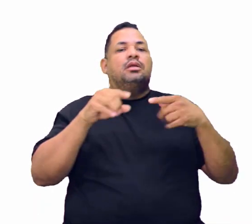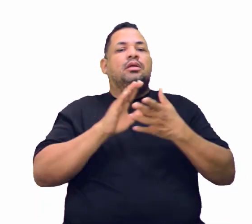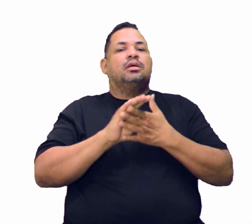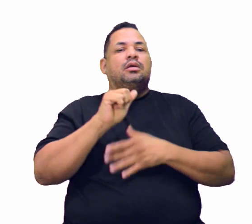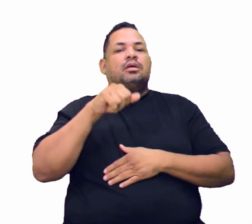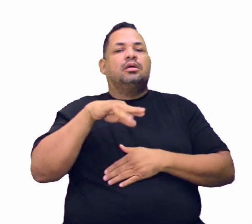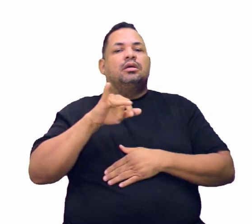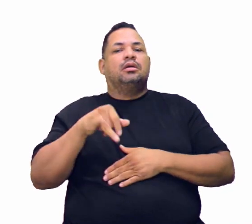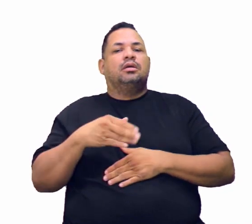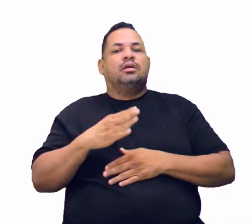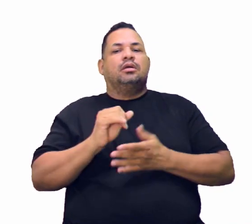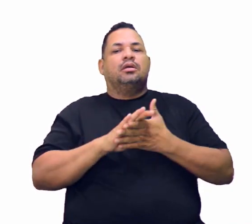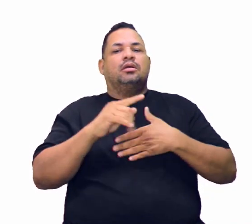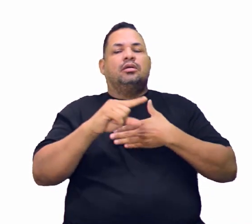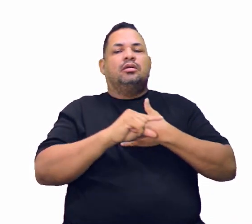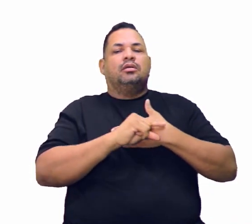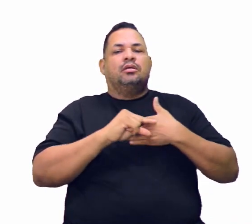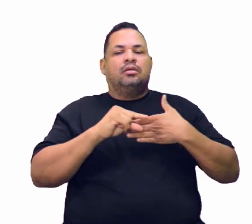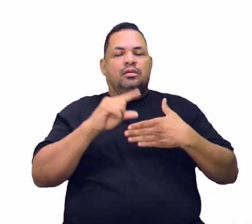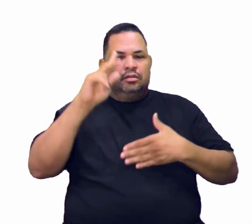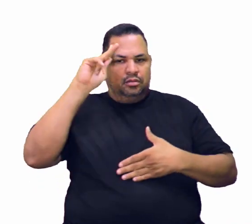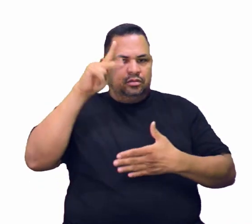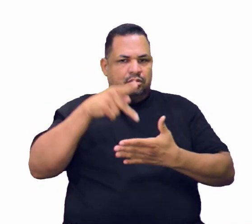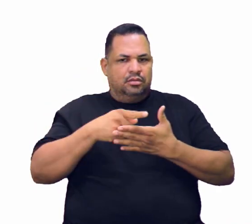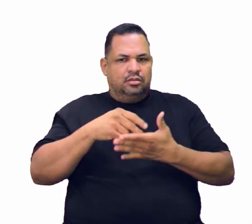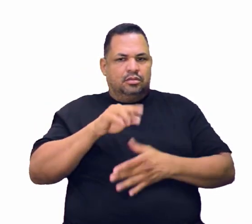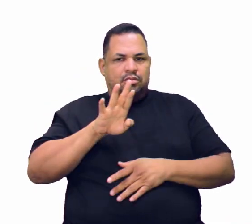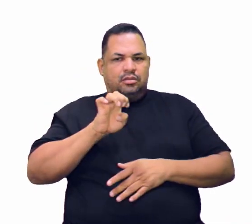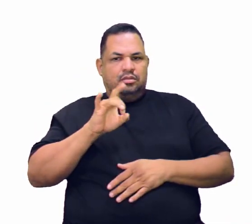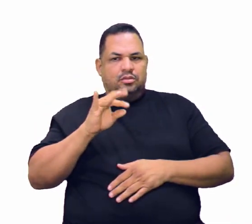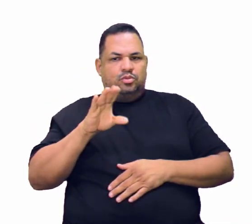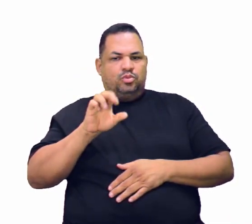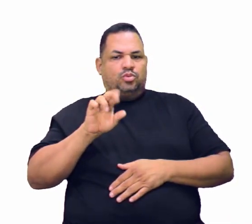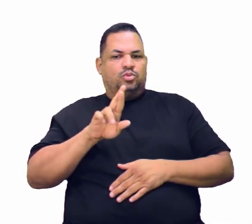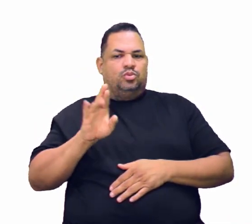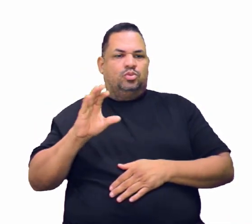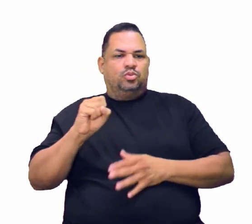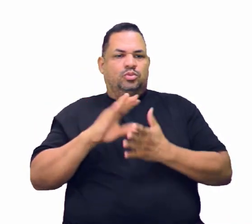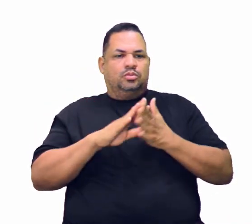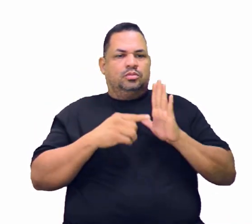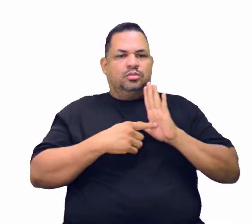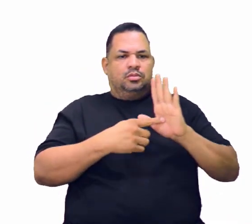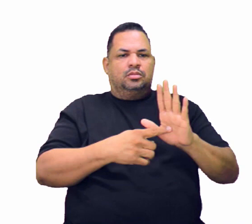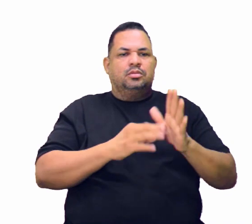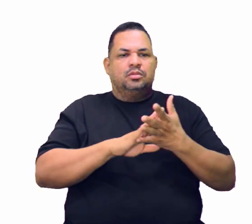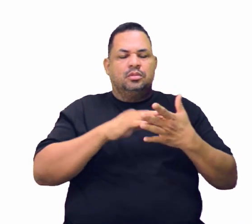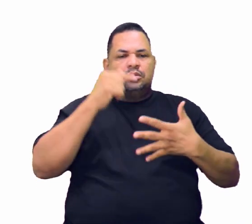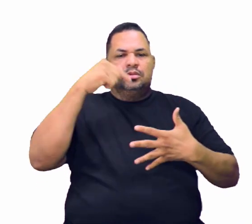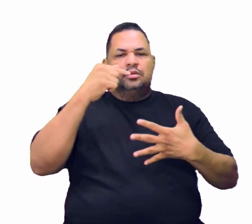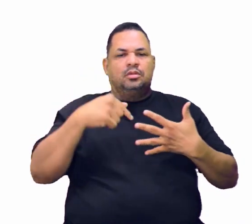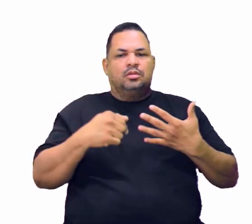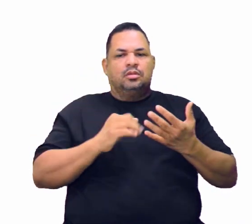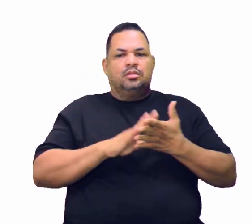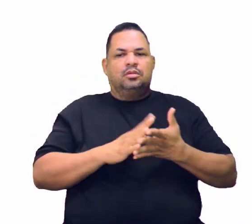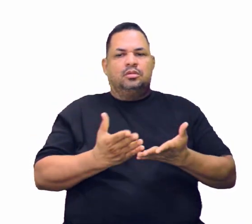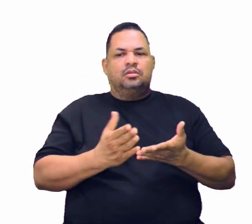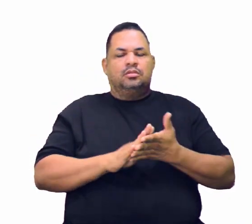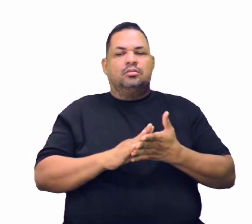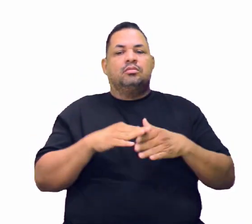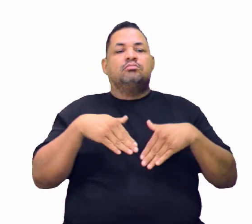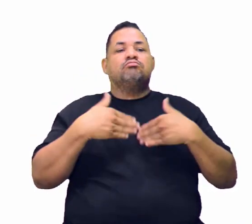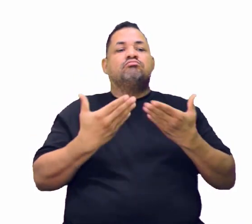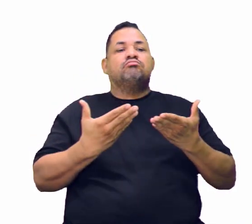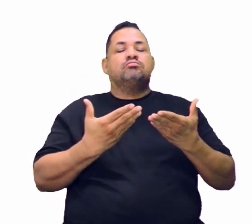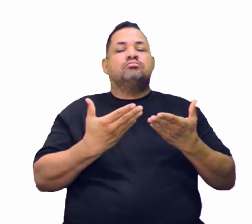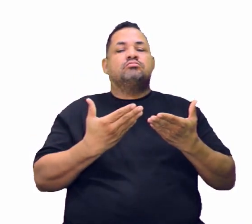Anjos, de autoria de Renato Russo, apresenta elementos que a identificam